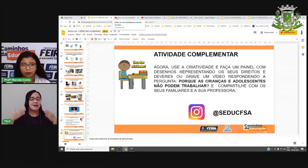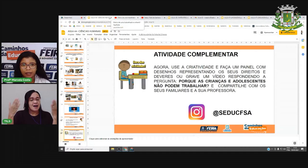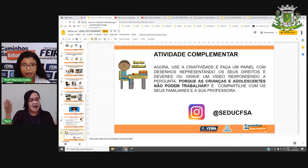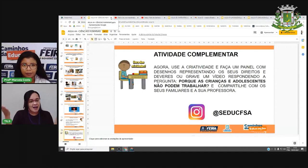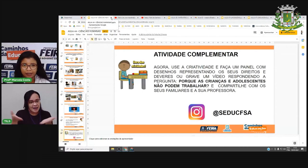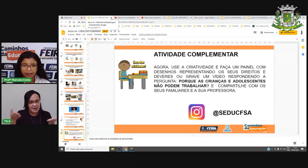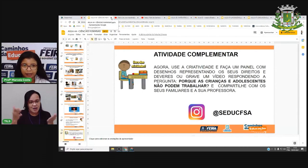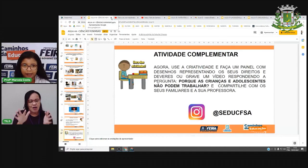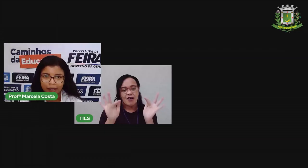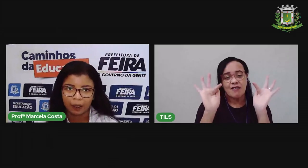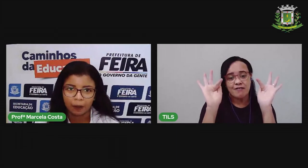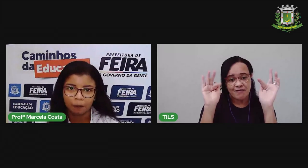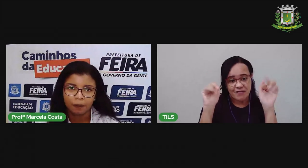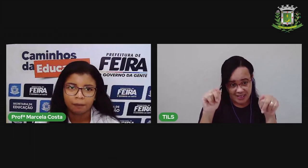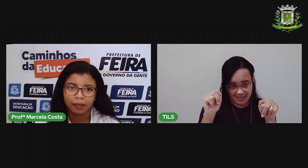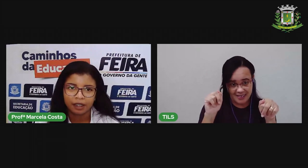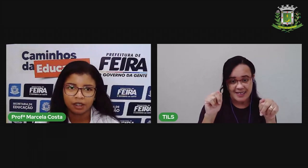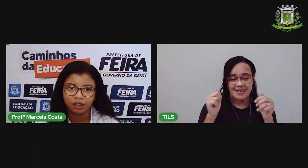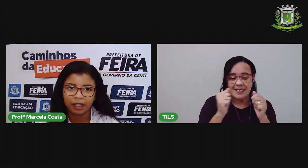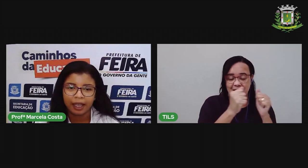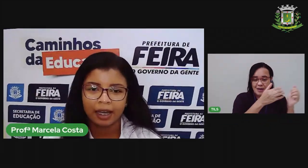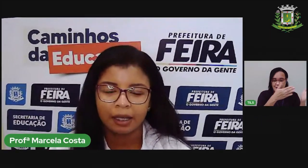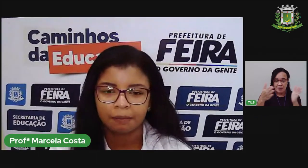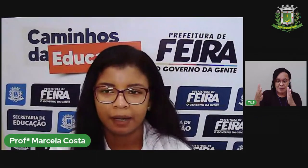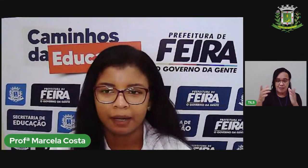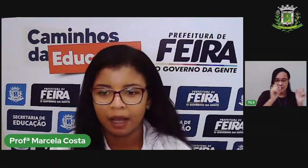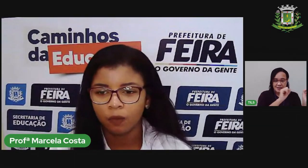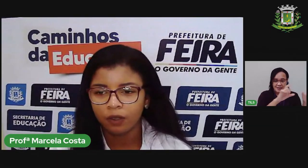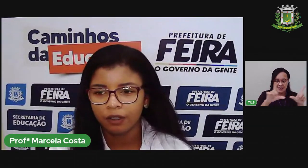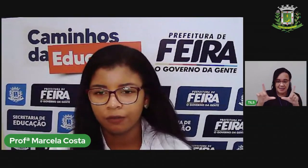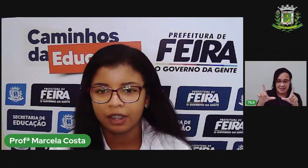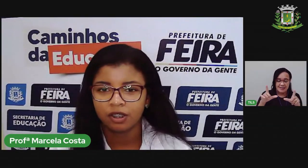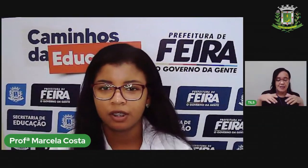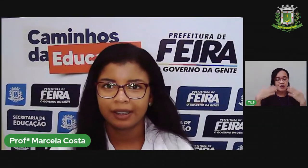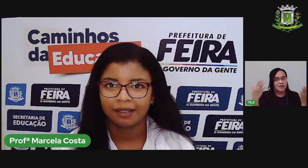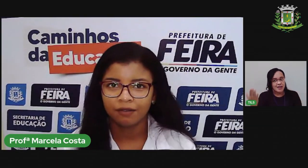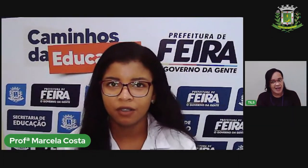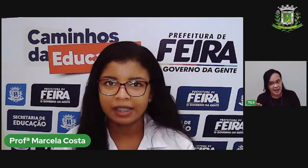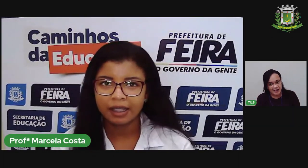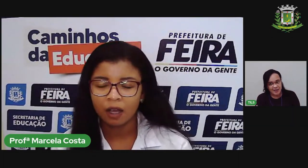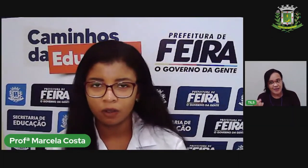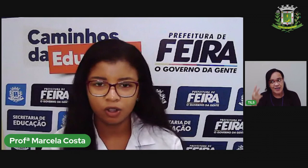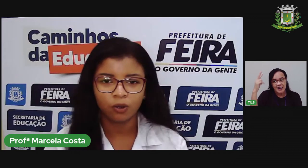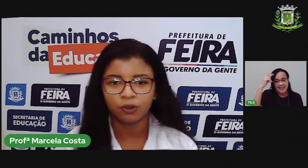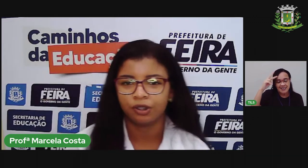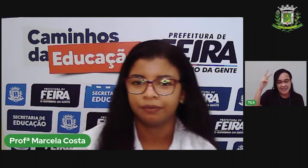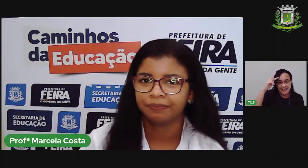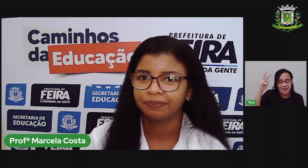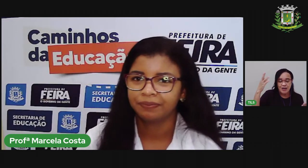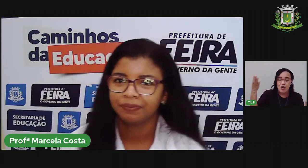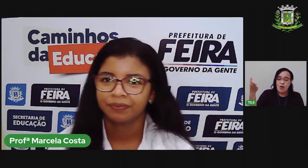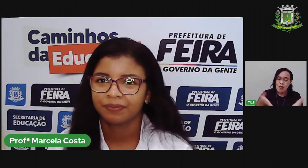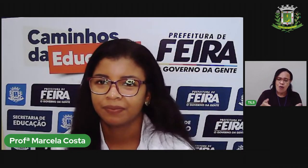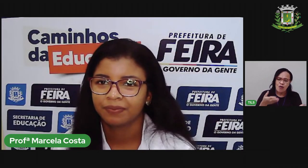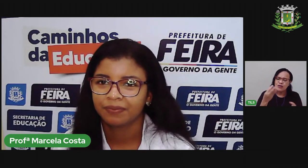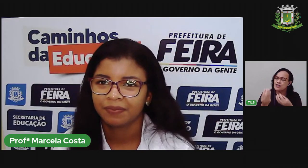exibição dessa apresentação pra gente relembrar o que foi que a gente viu nessa aula de hoje.